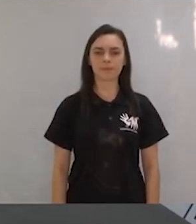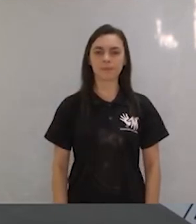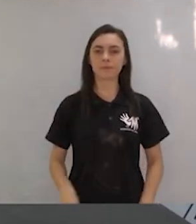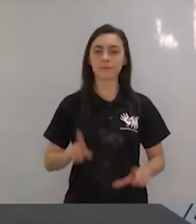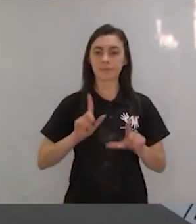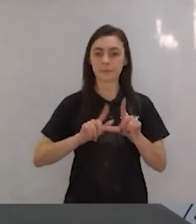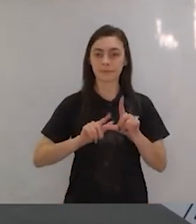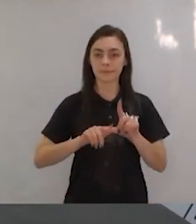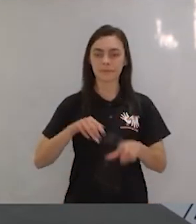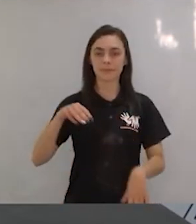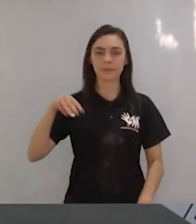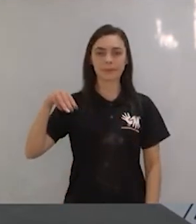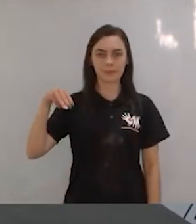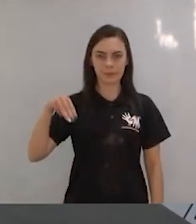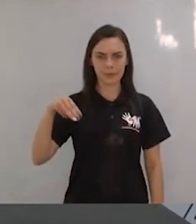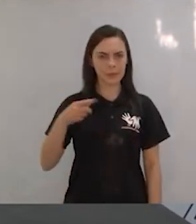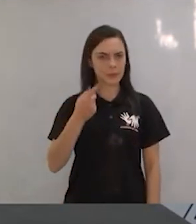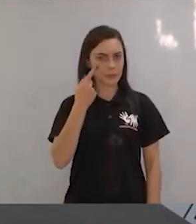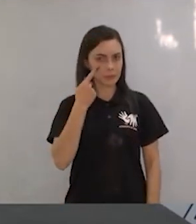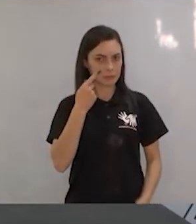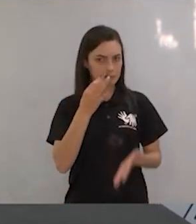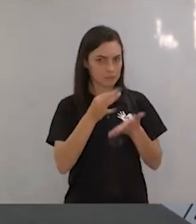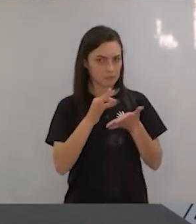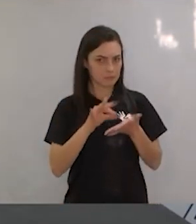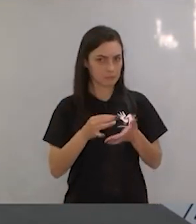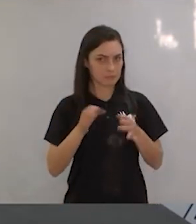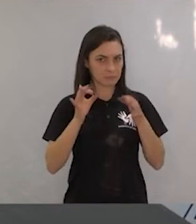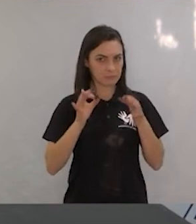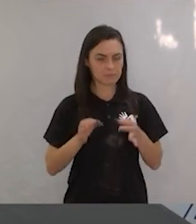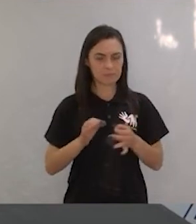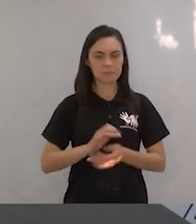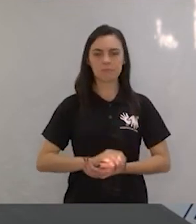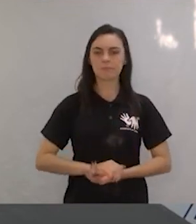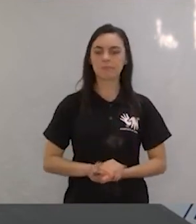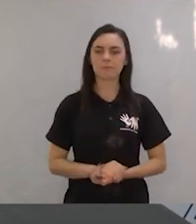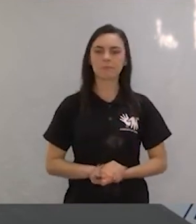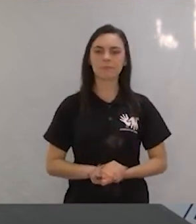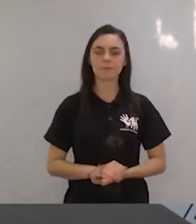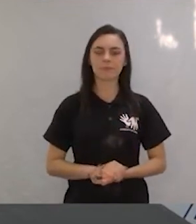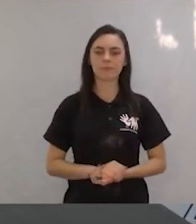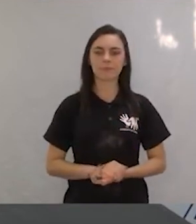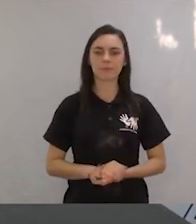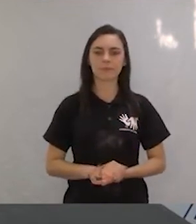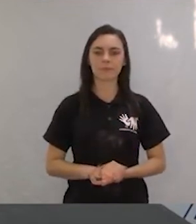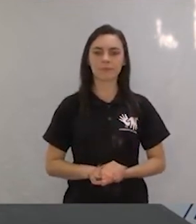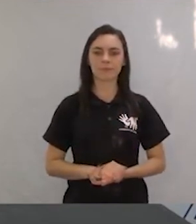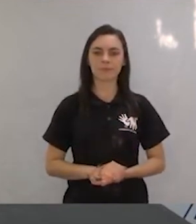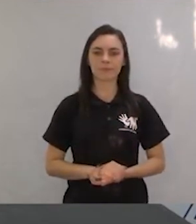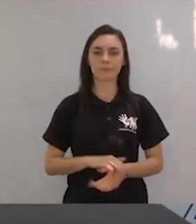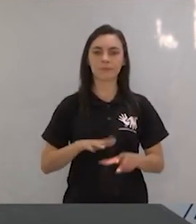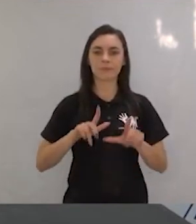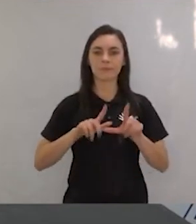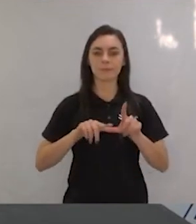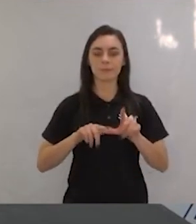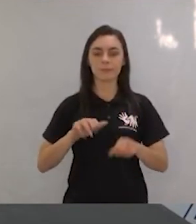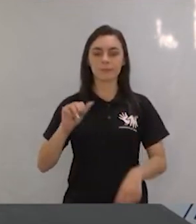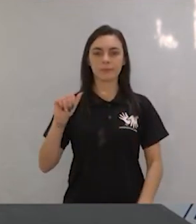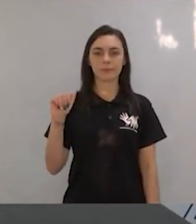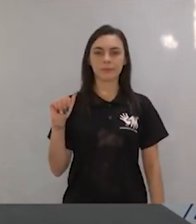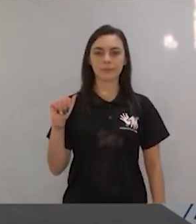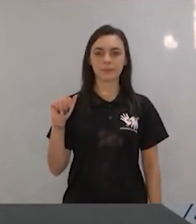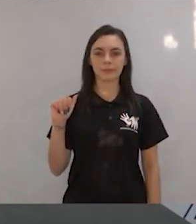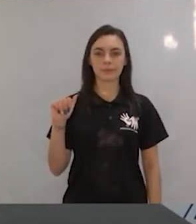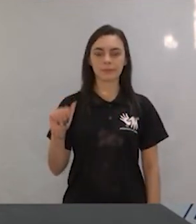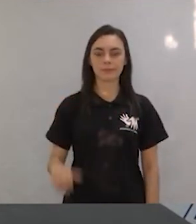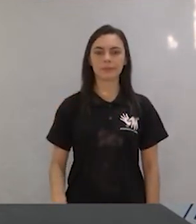aqui a letra M. Vê se eu tô fazendo certinho, compara lá com o vídeo. A letra A.